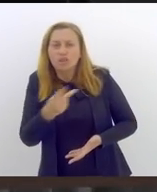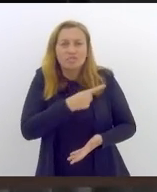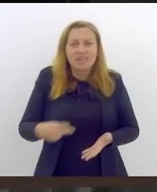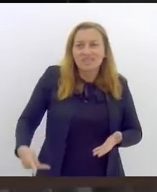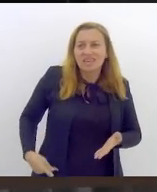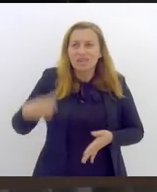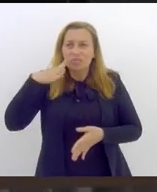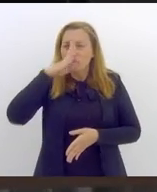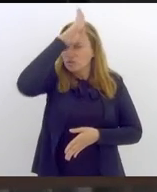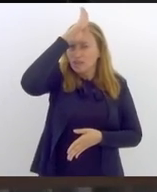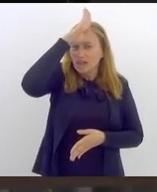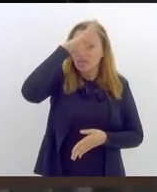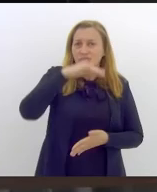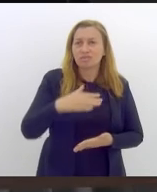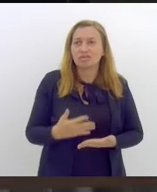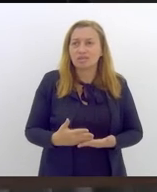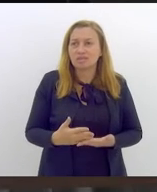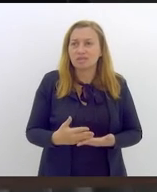bolsonaro